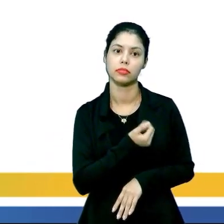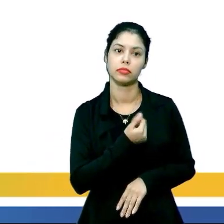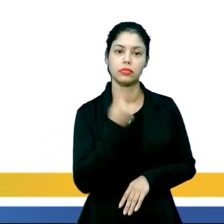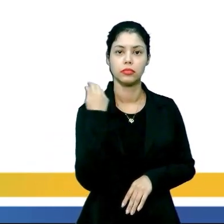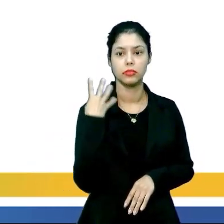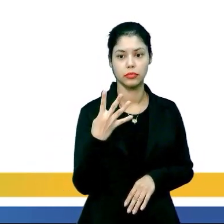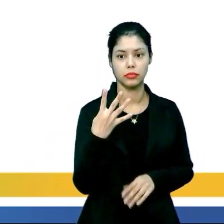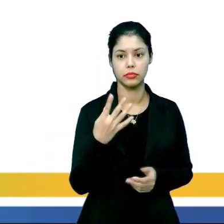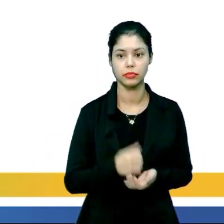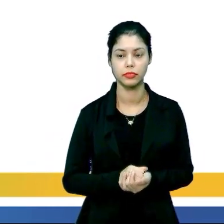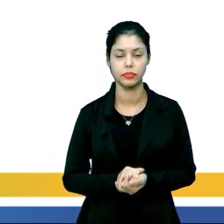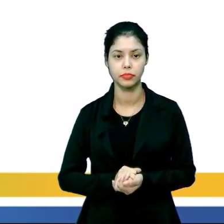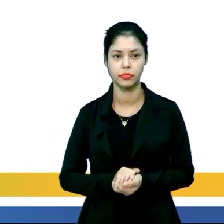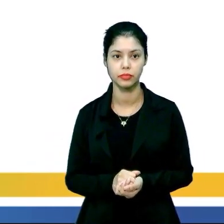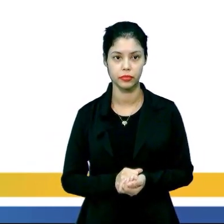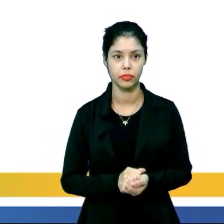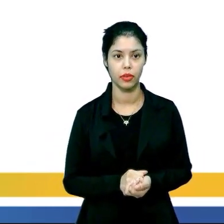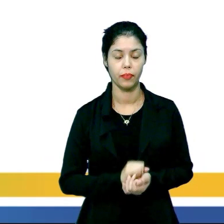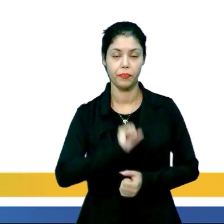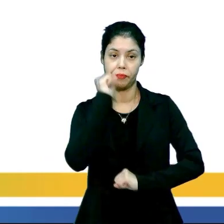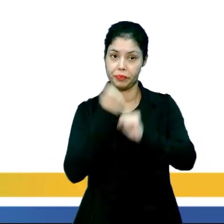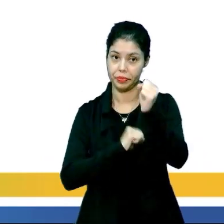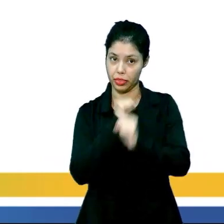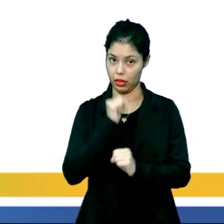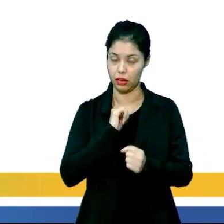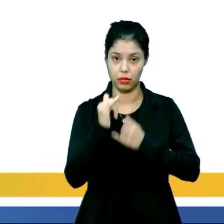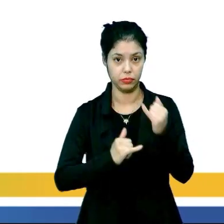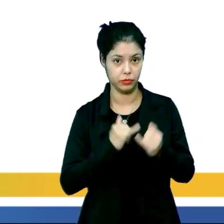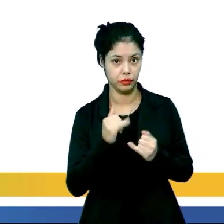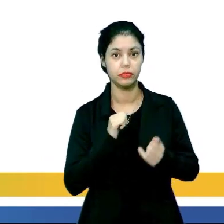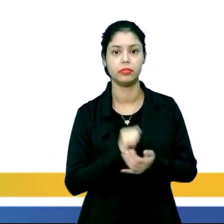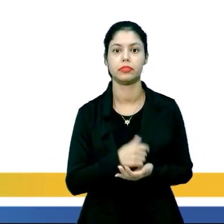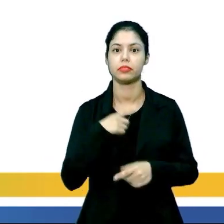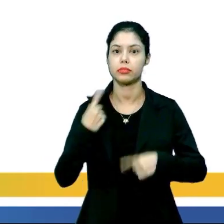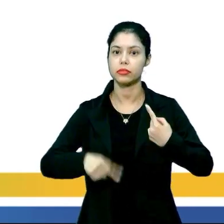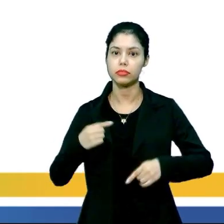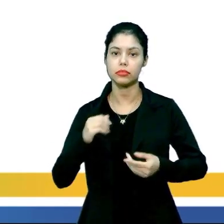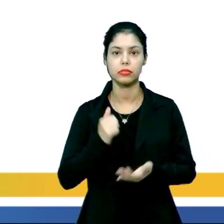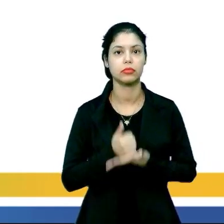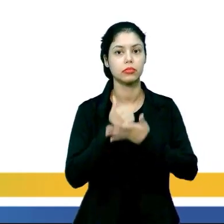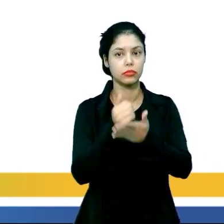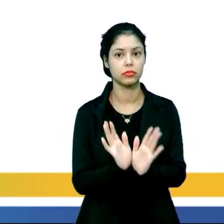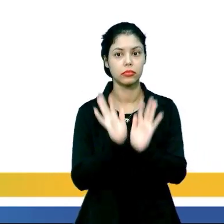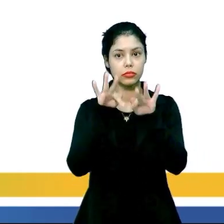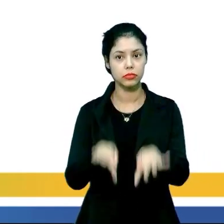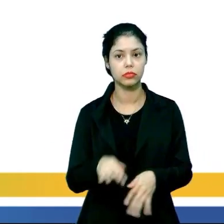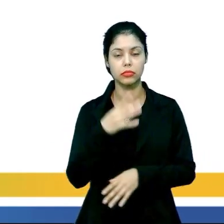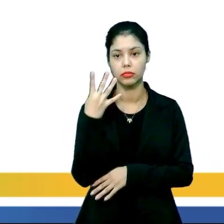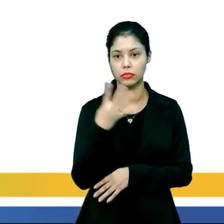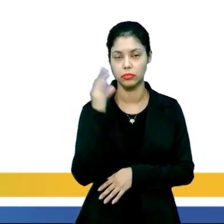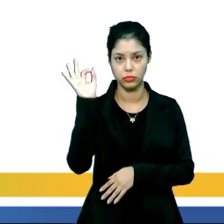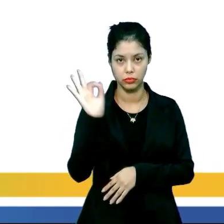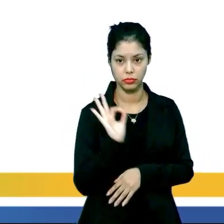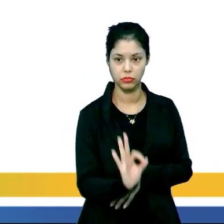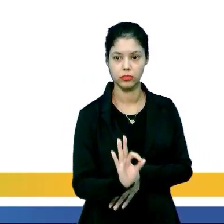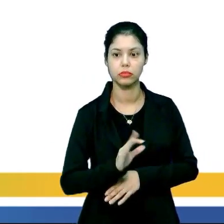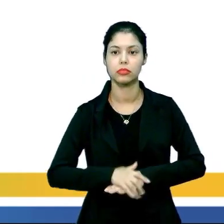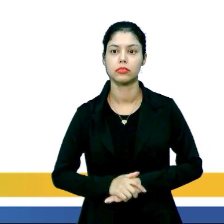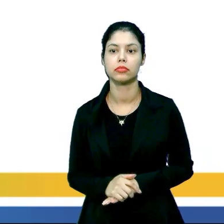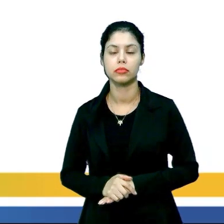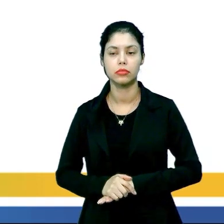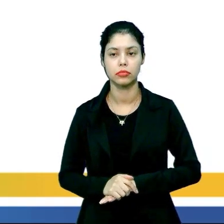número 4. Vamos lá. Uma fábrica de brinquedos tem como política doar no final do